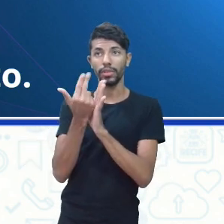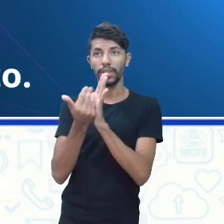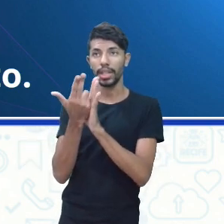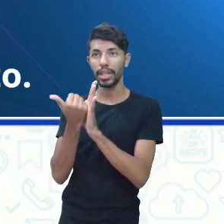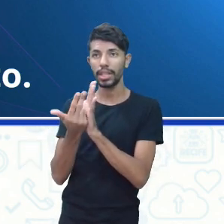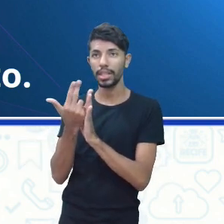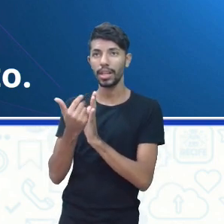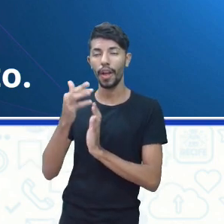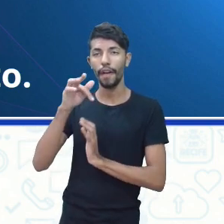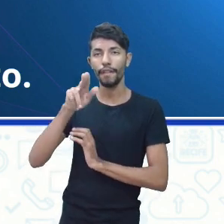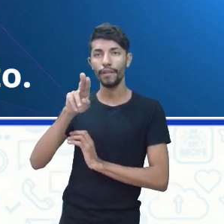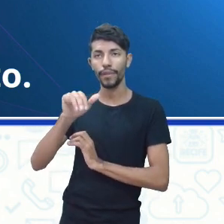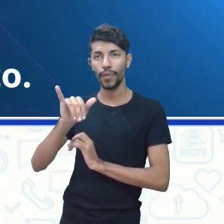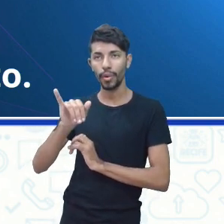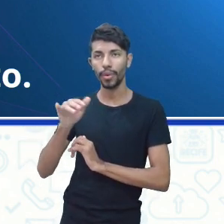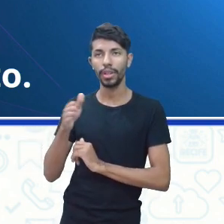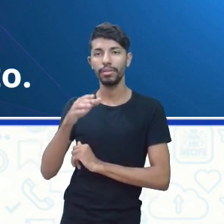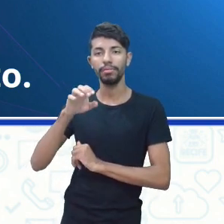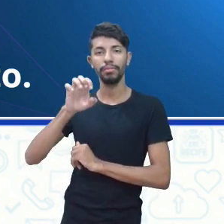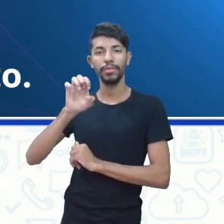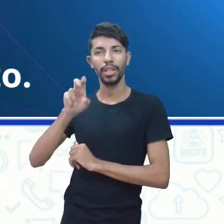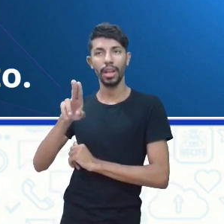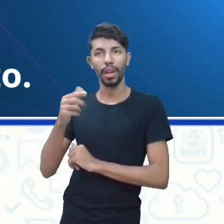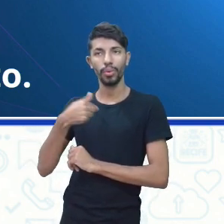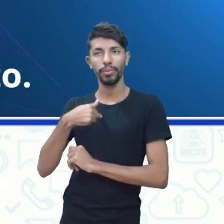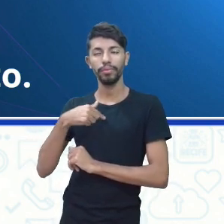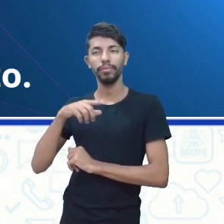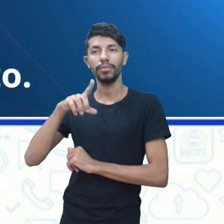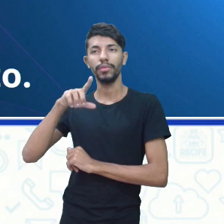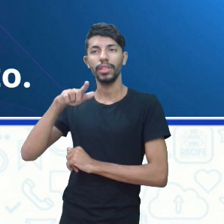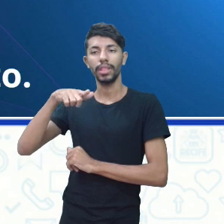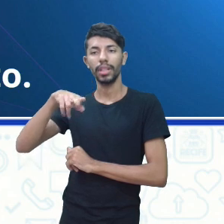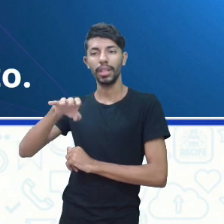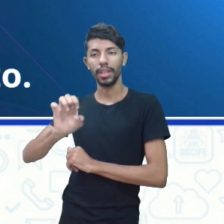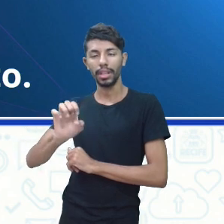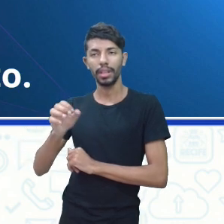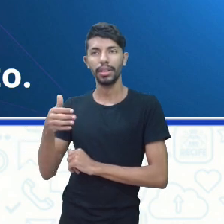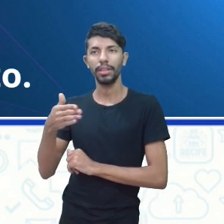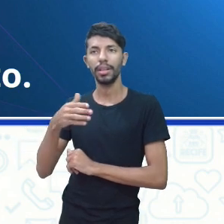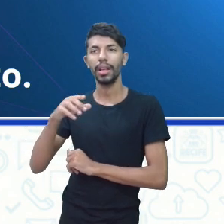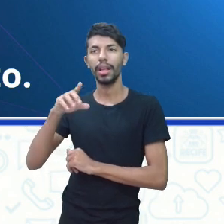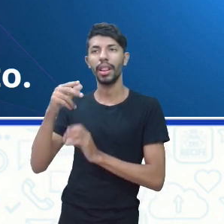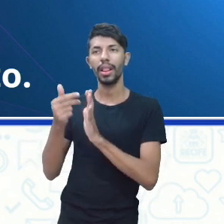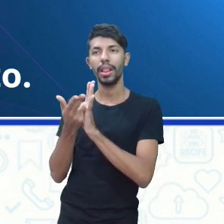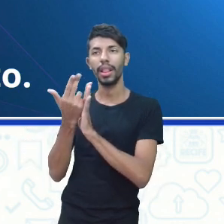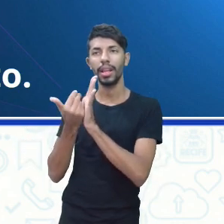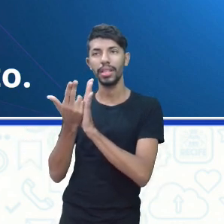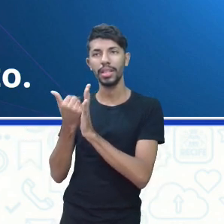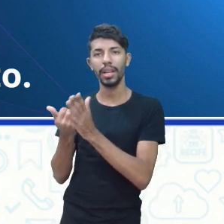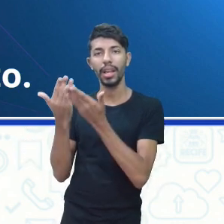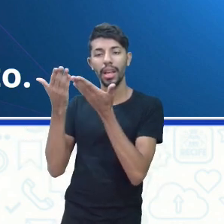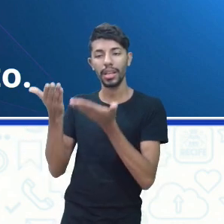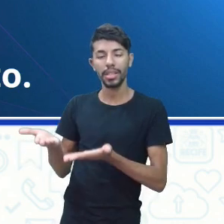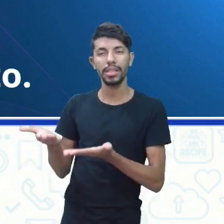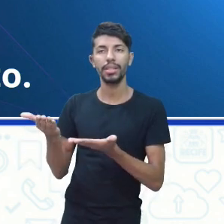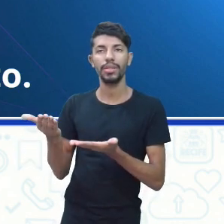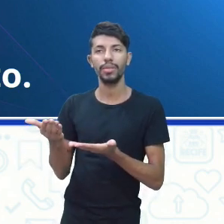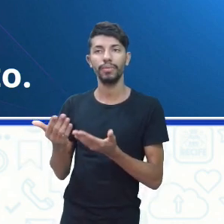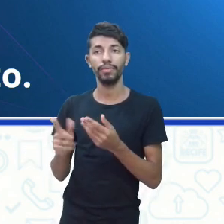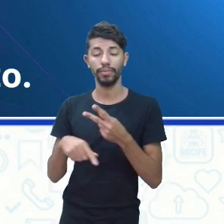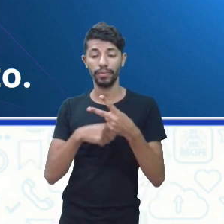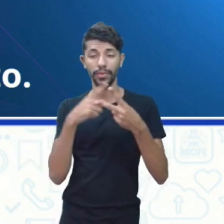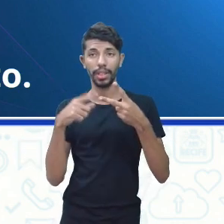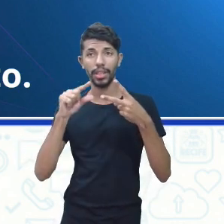temos primeira pessoa do singular na primeira frase, na primeira oração, e na segunda, terceira pessoa do